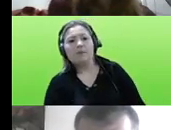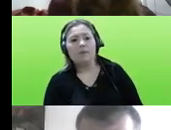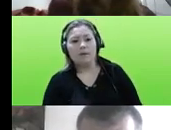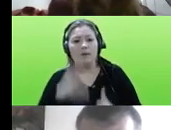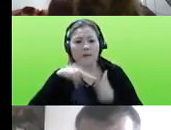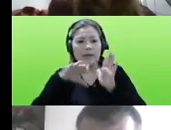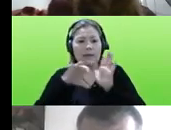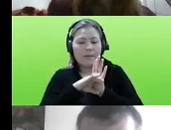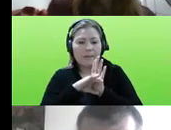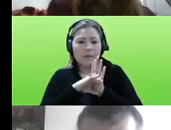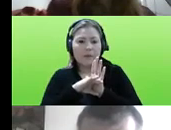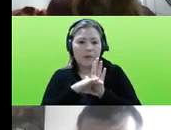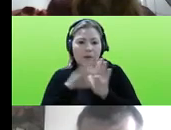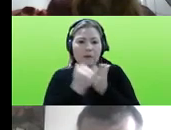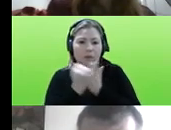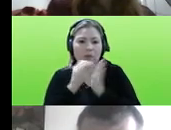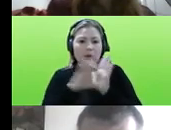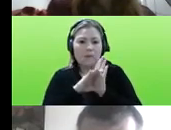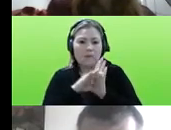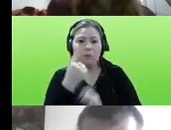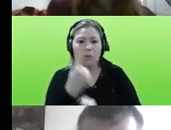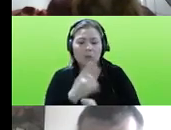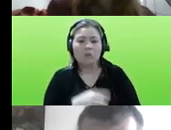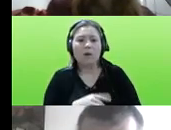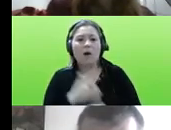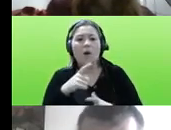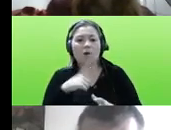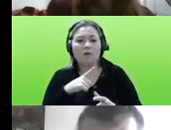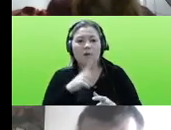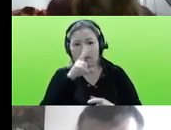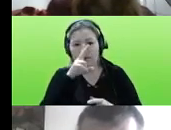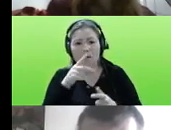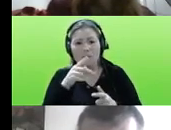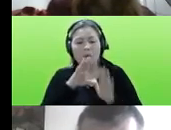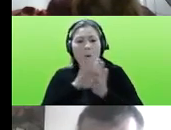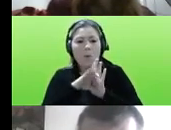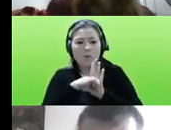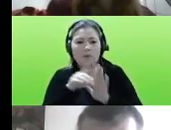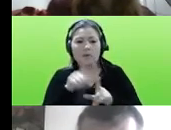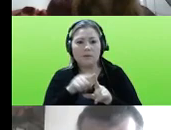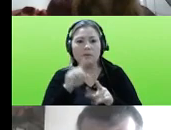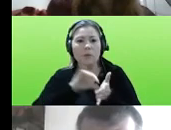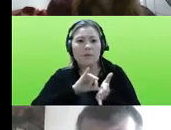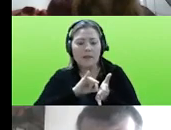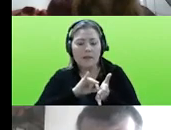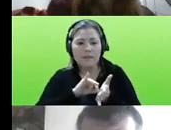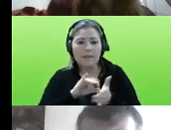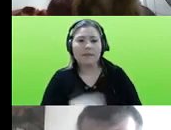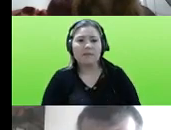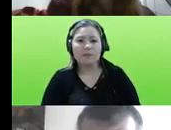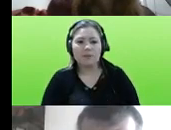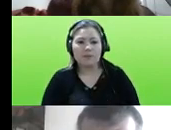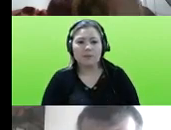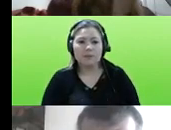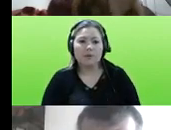capítulo, a introdução e o capítulo 1, onde há uma certa conceitualização do capitalismo. É claro que